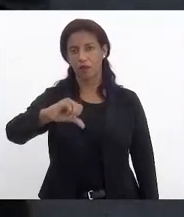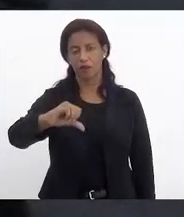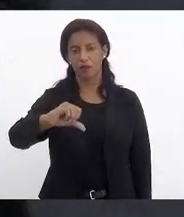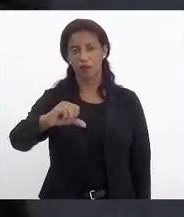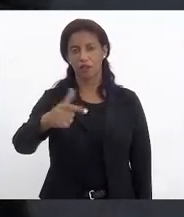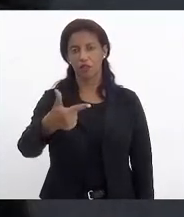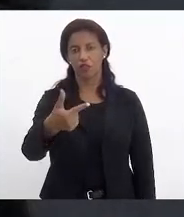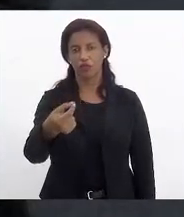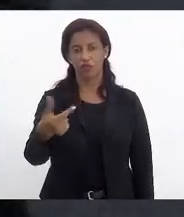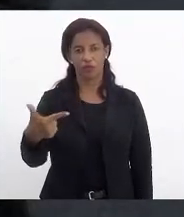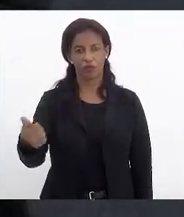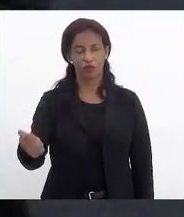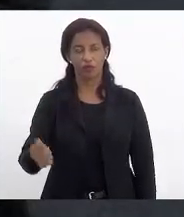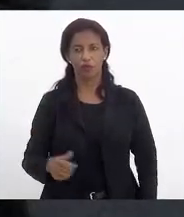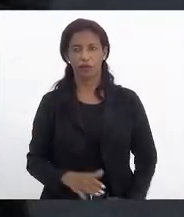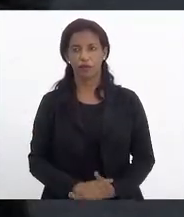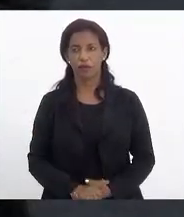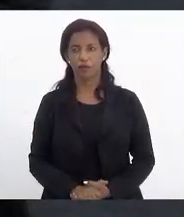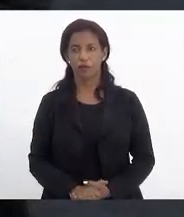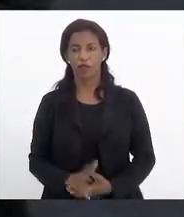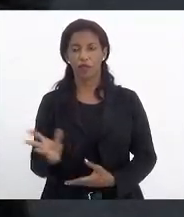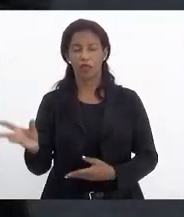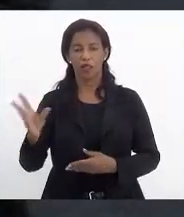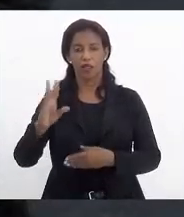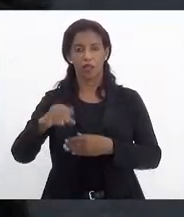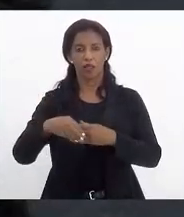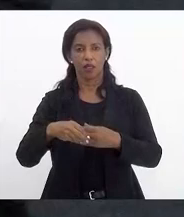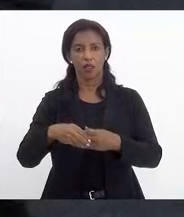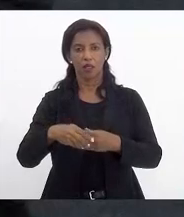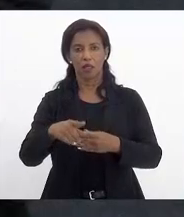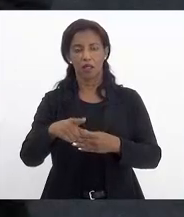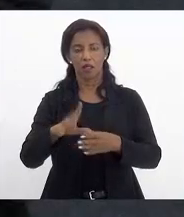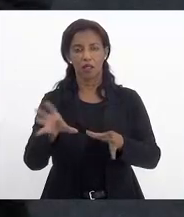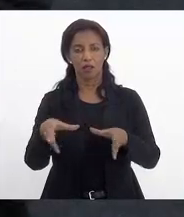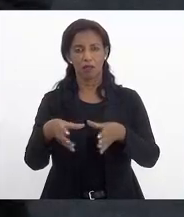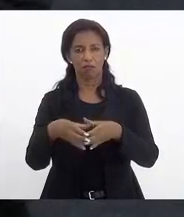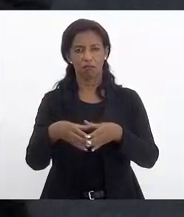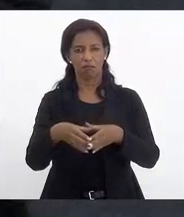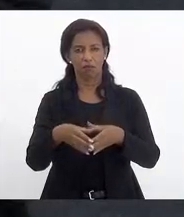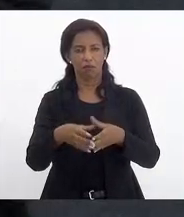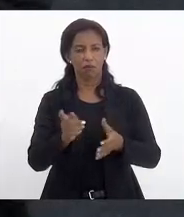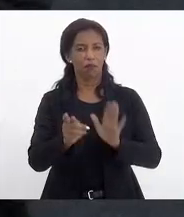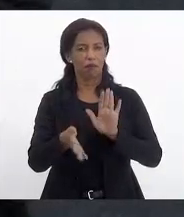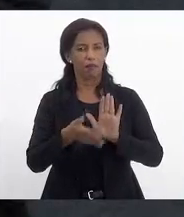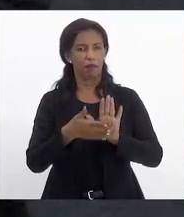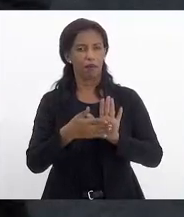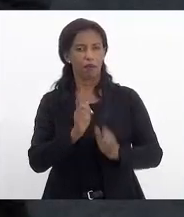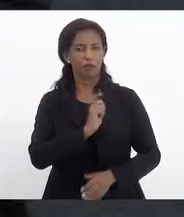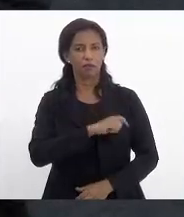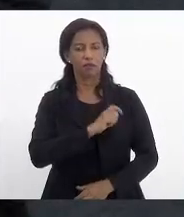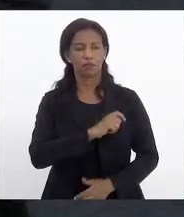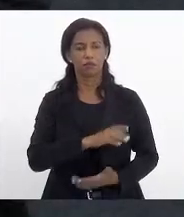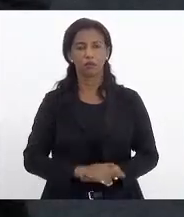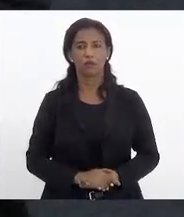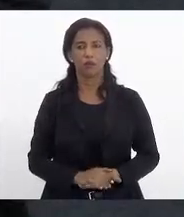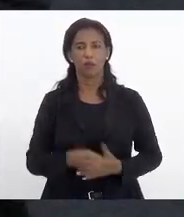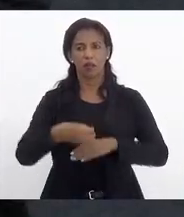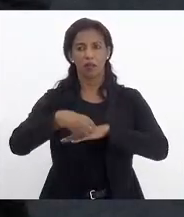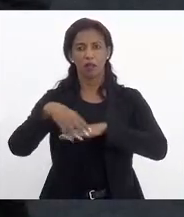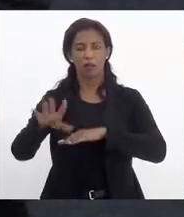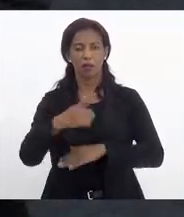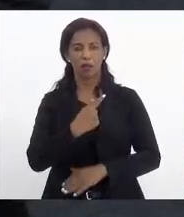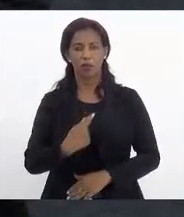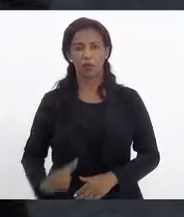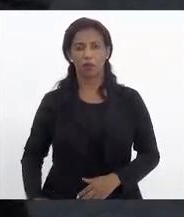49 de 2021, que integra este pacote de maldades encaminhado pelo governador